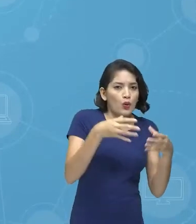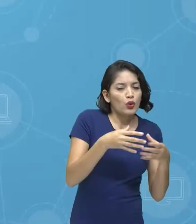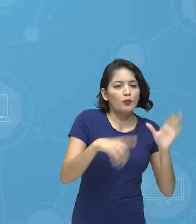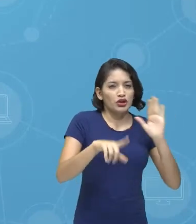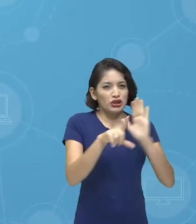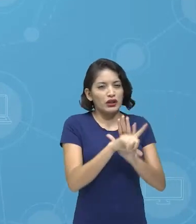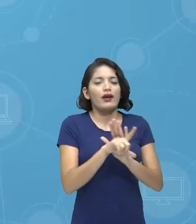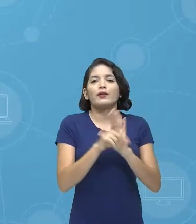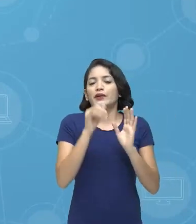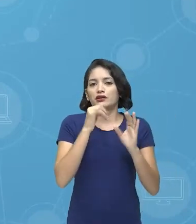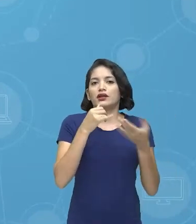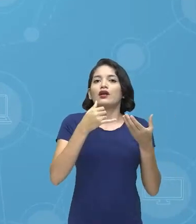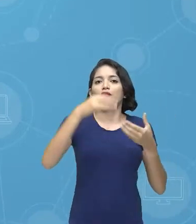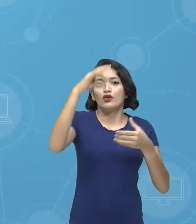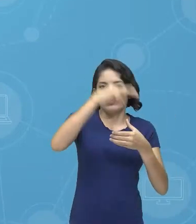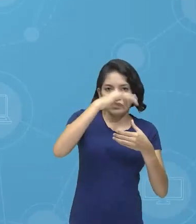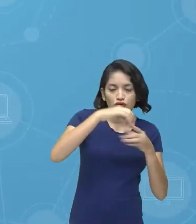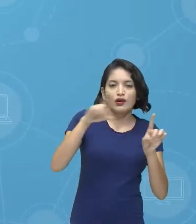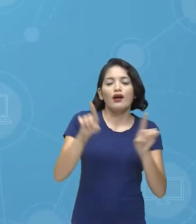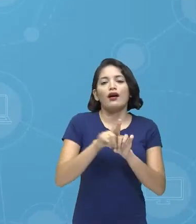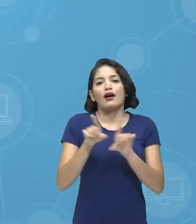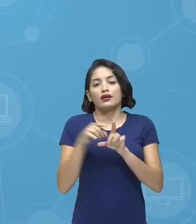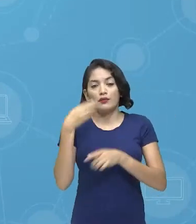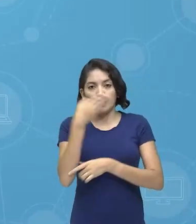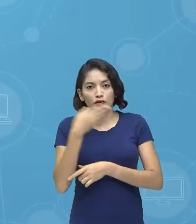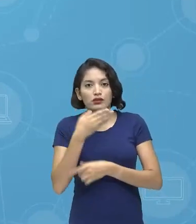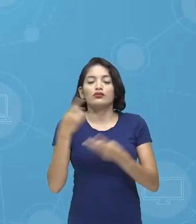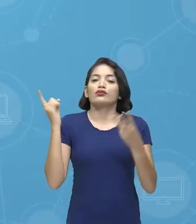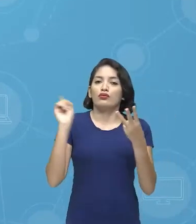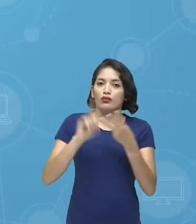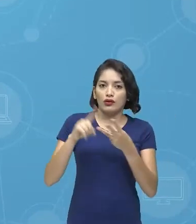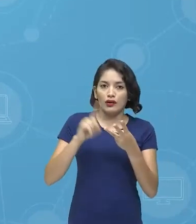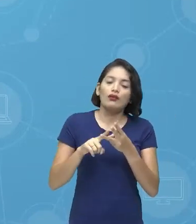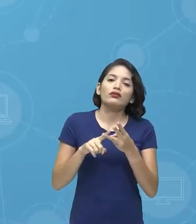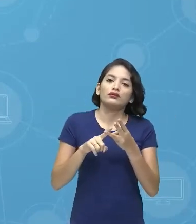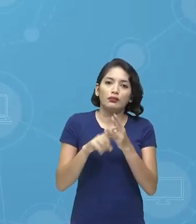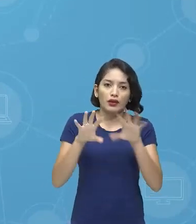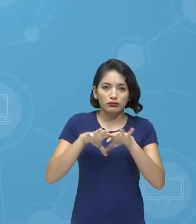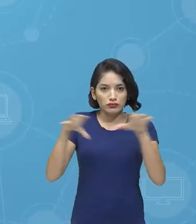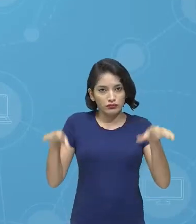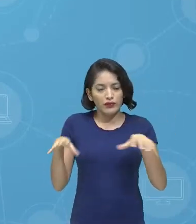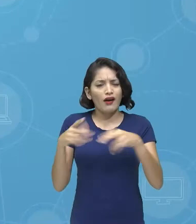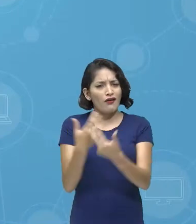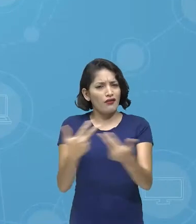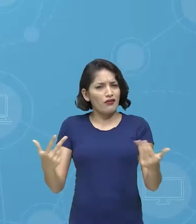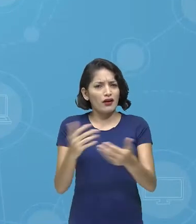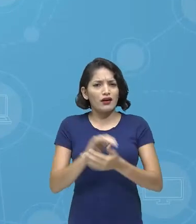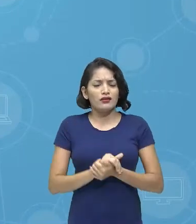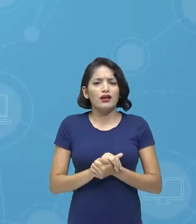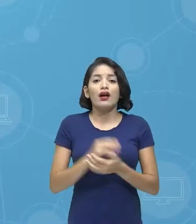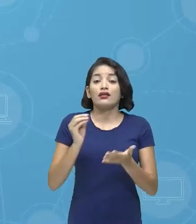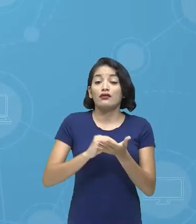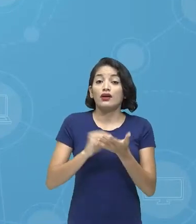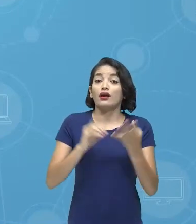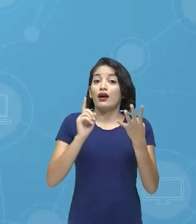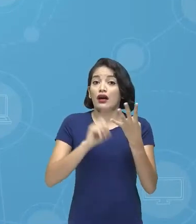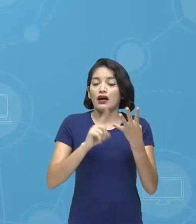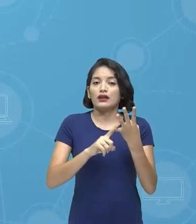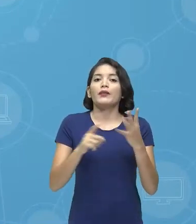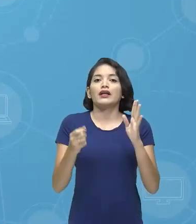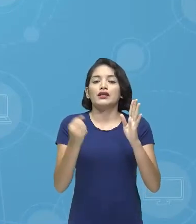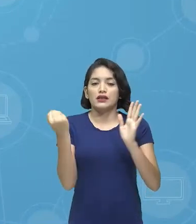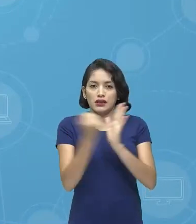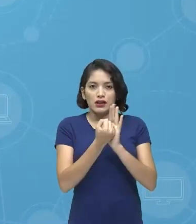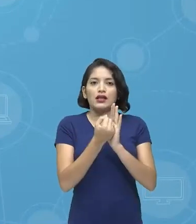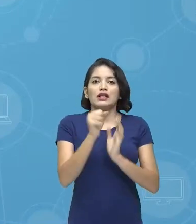chá, a lei do açúcar, a lei do aquartelamento, certo? E está faltando uma, a lei do selo.